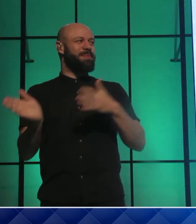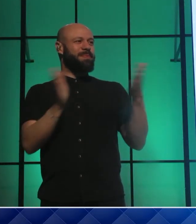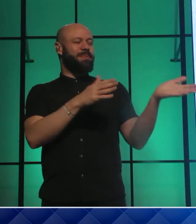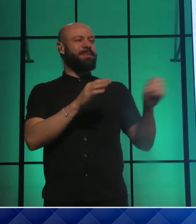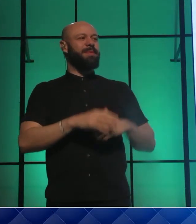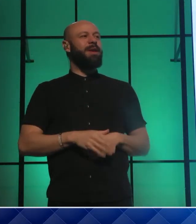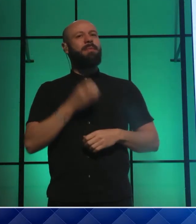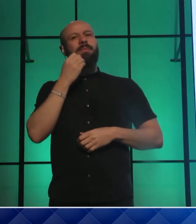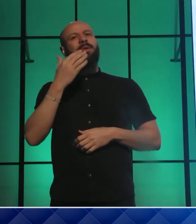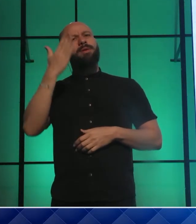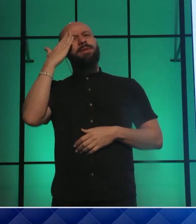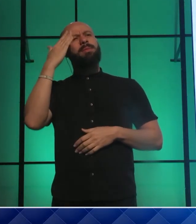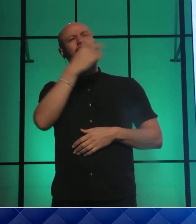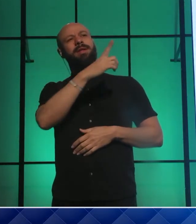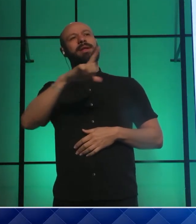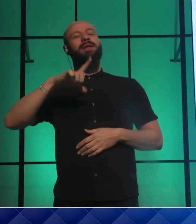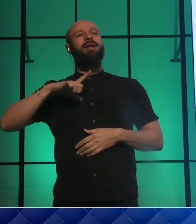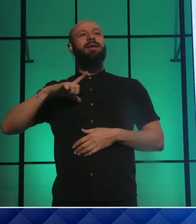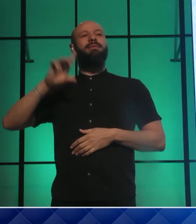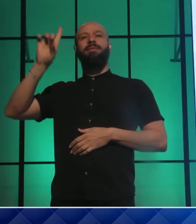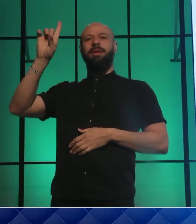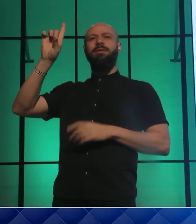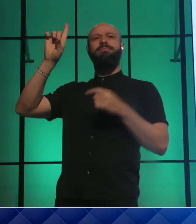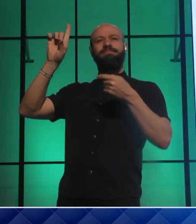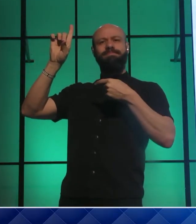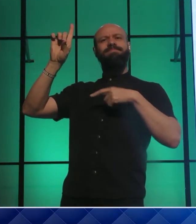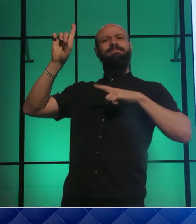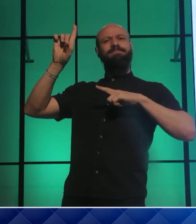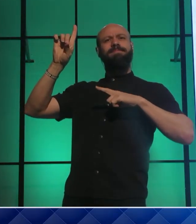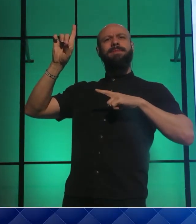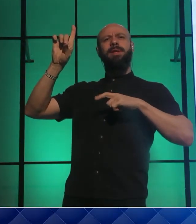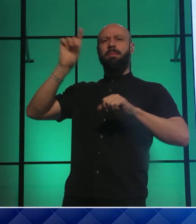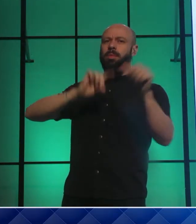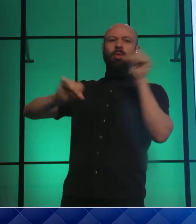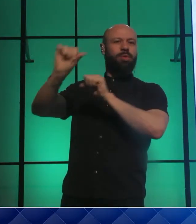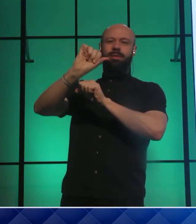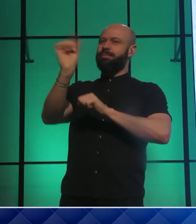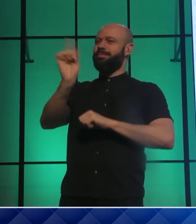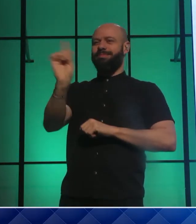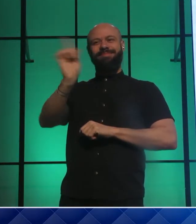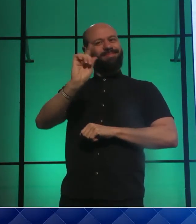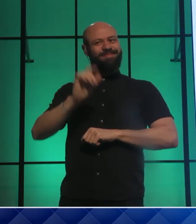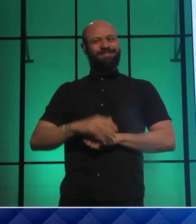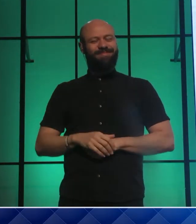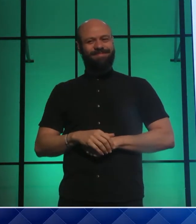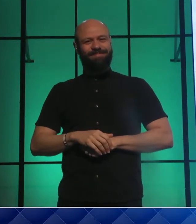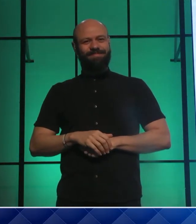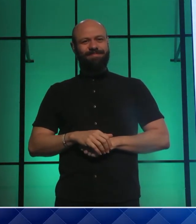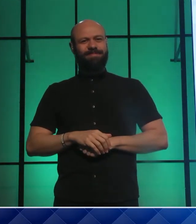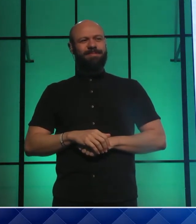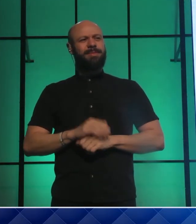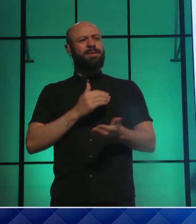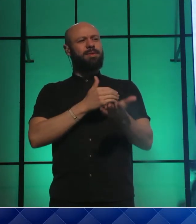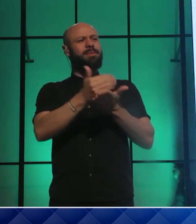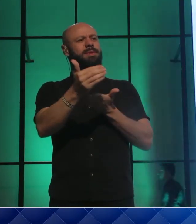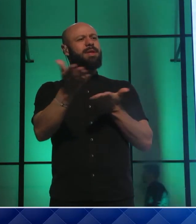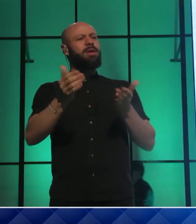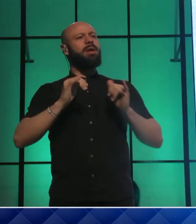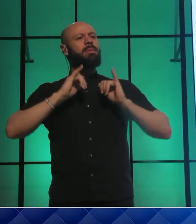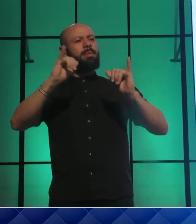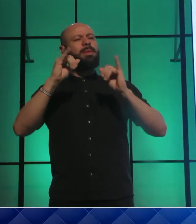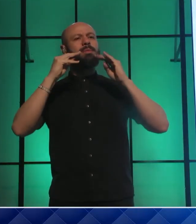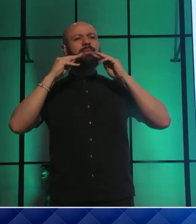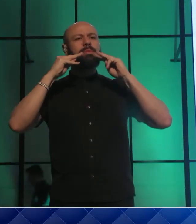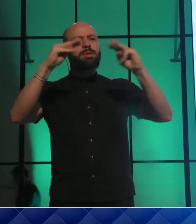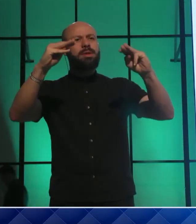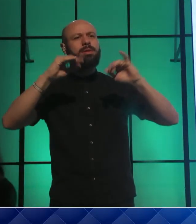É bom saber que temos um Deus que não muda. Eu quero começar essa manhã uma mensagem falando